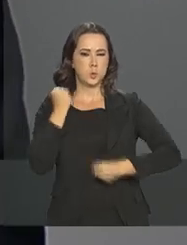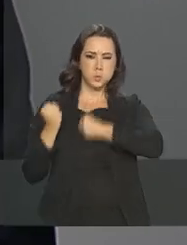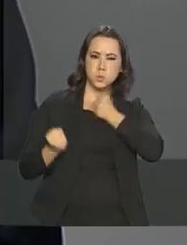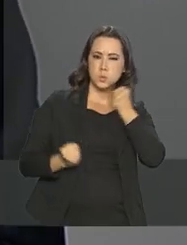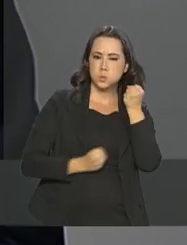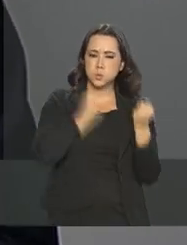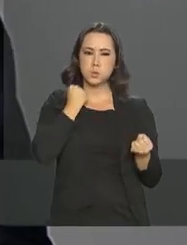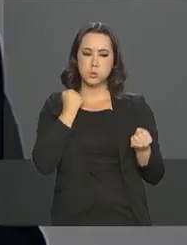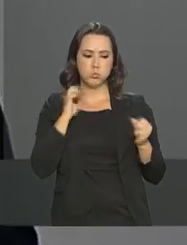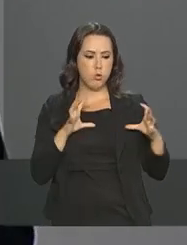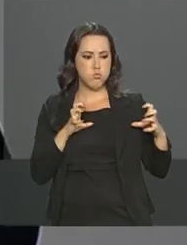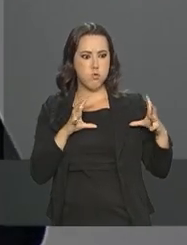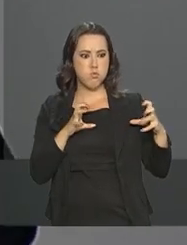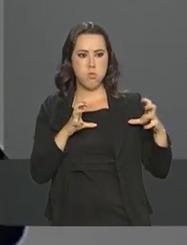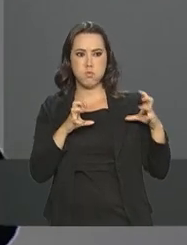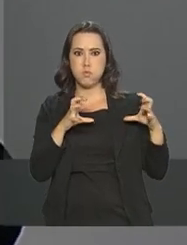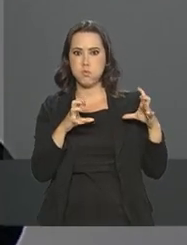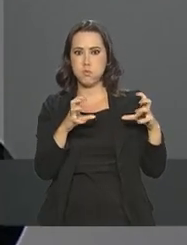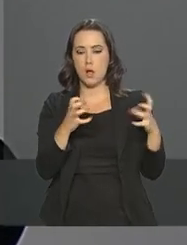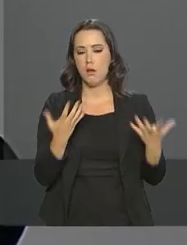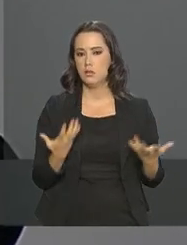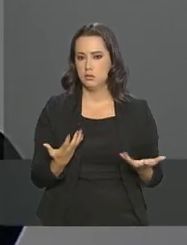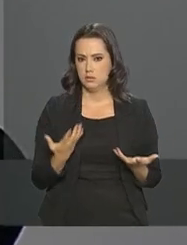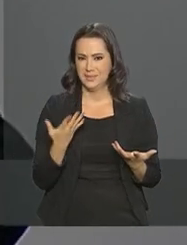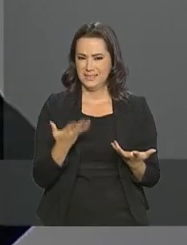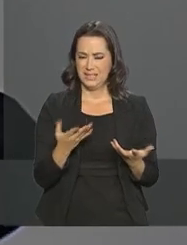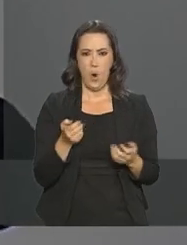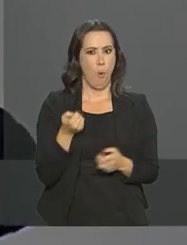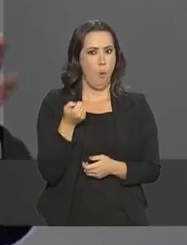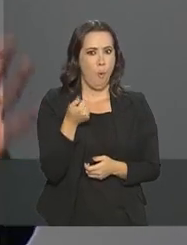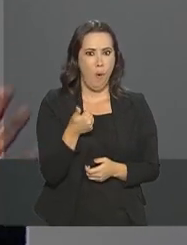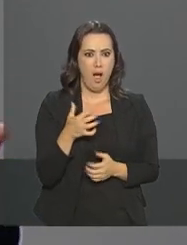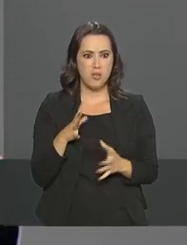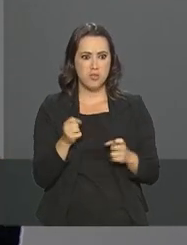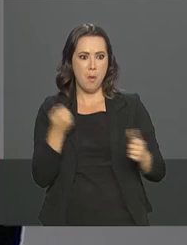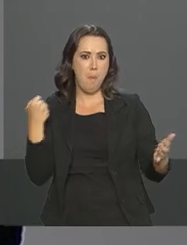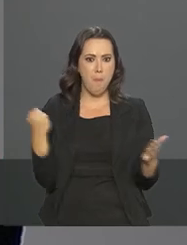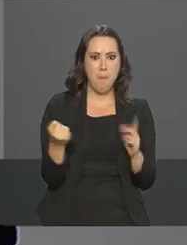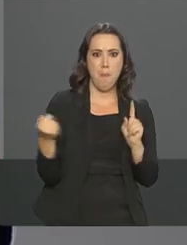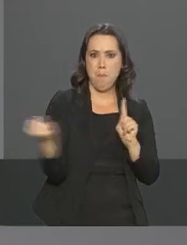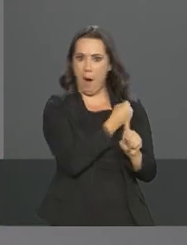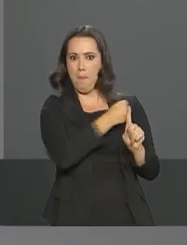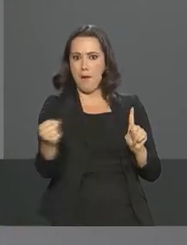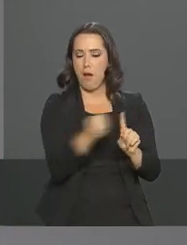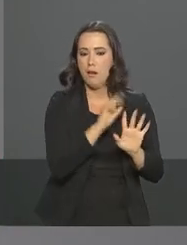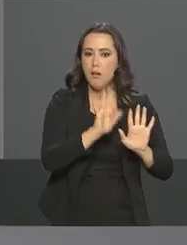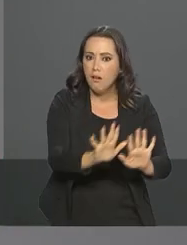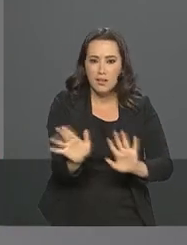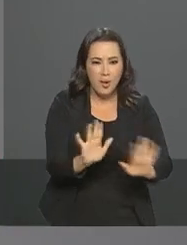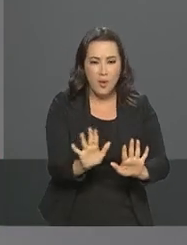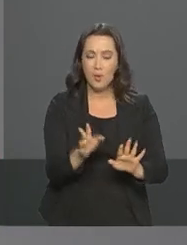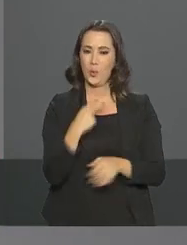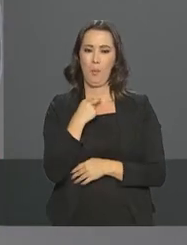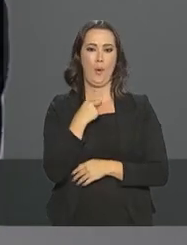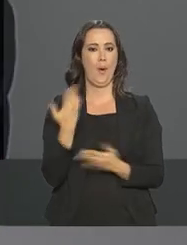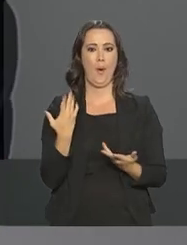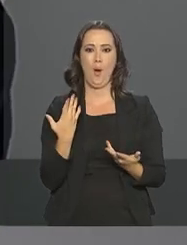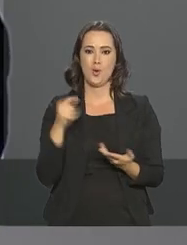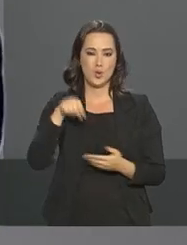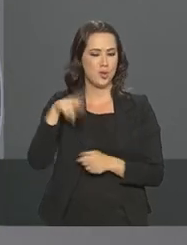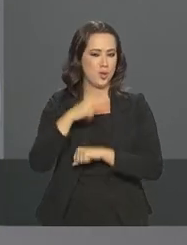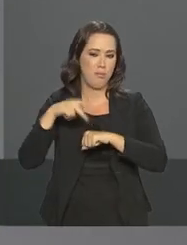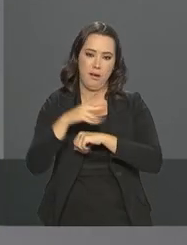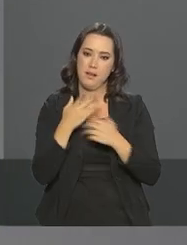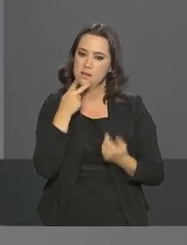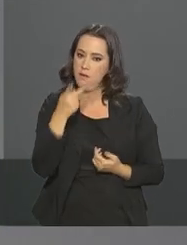as disputas se eles acharam foram quase o confronto físico e nós não podemos permitir isso no nosso país acho